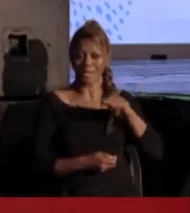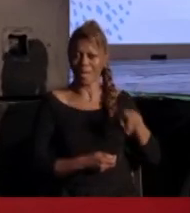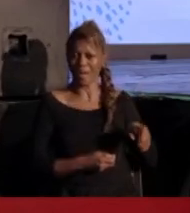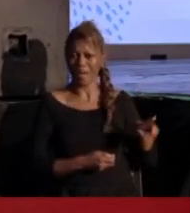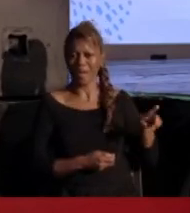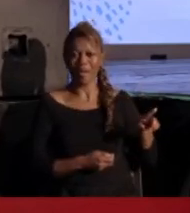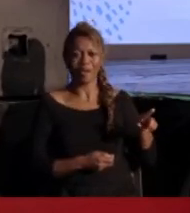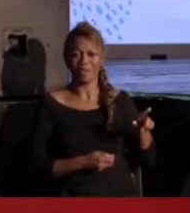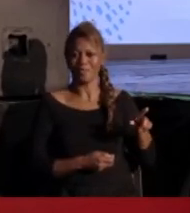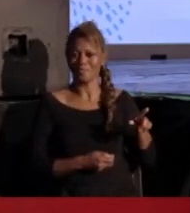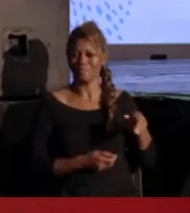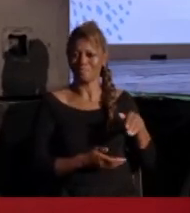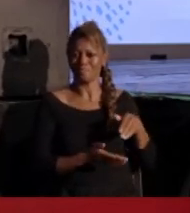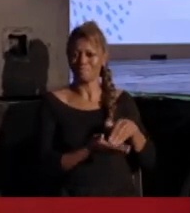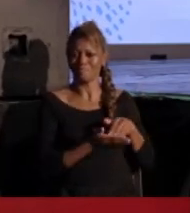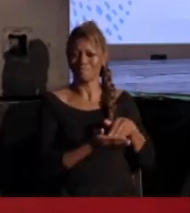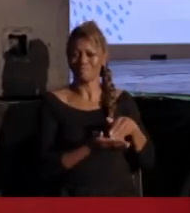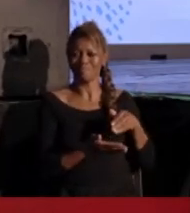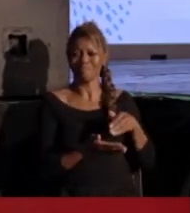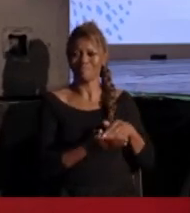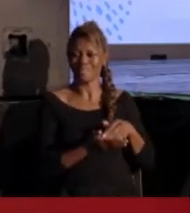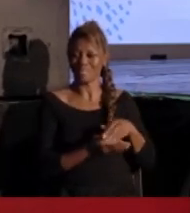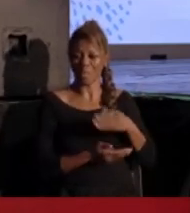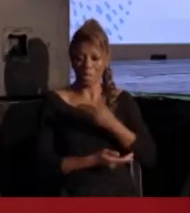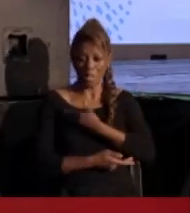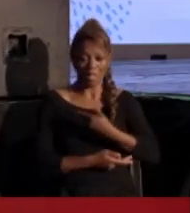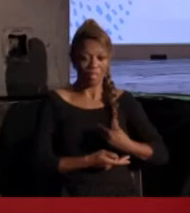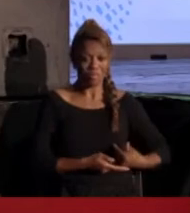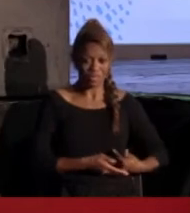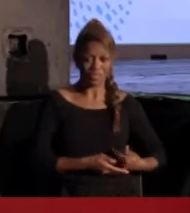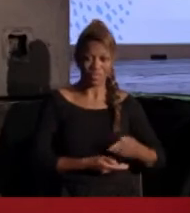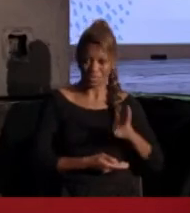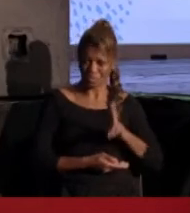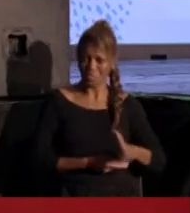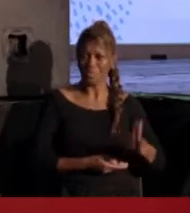onde não há poder, lá onde há destituição, você usa o fórceps.